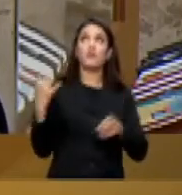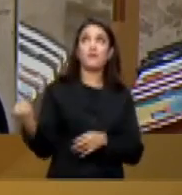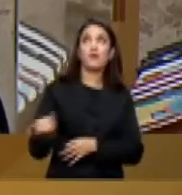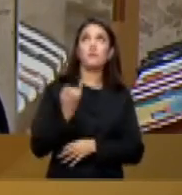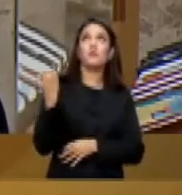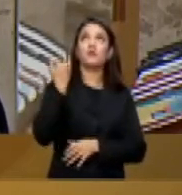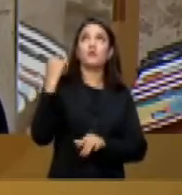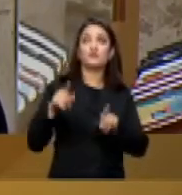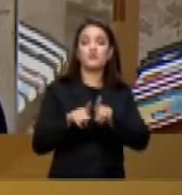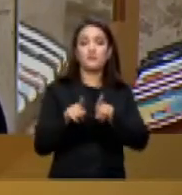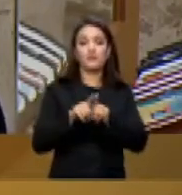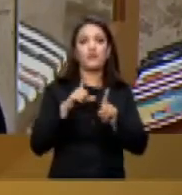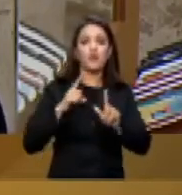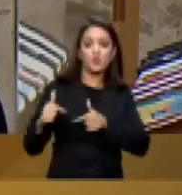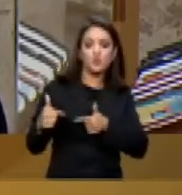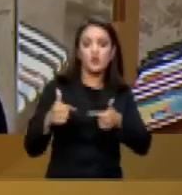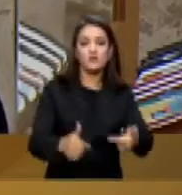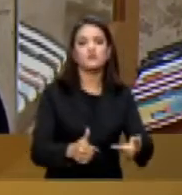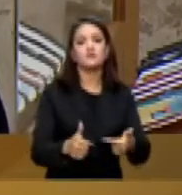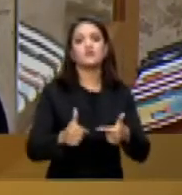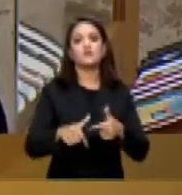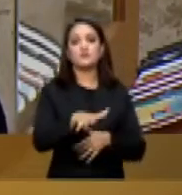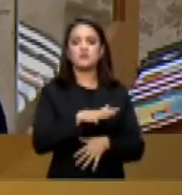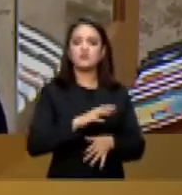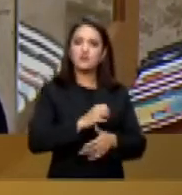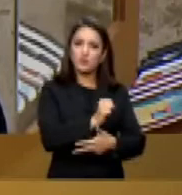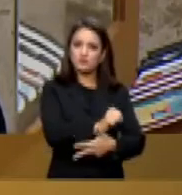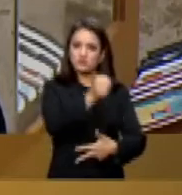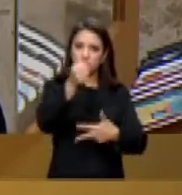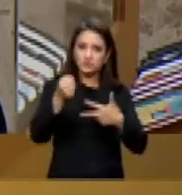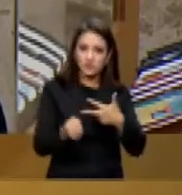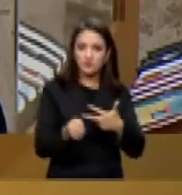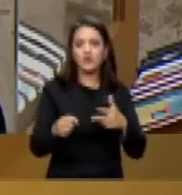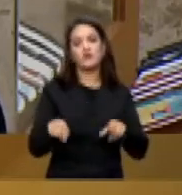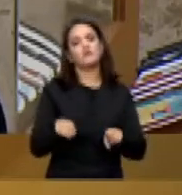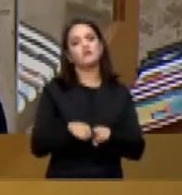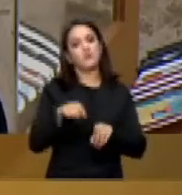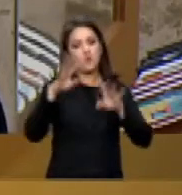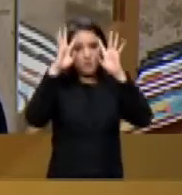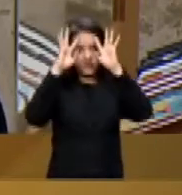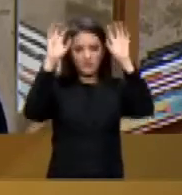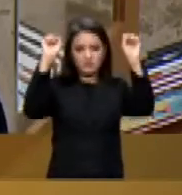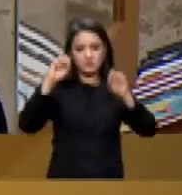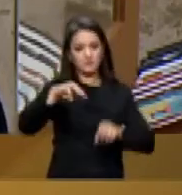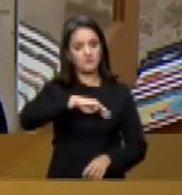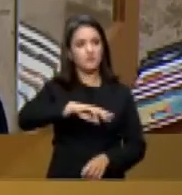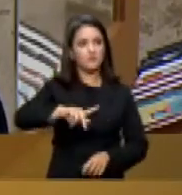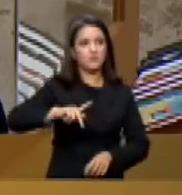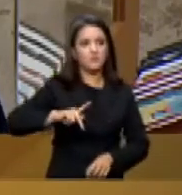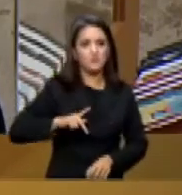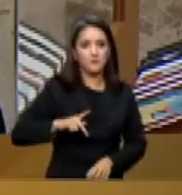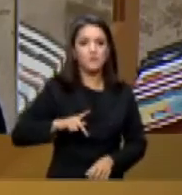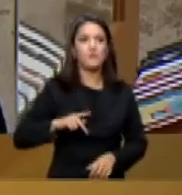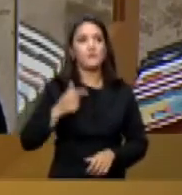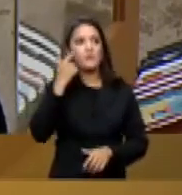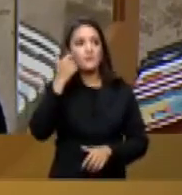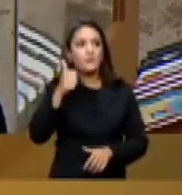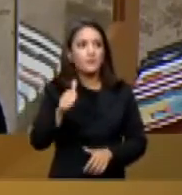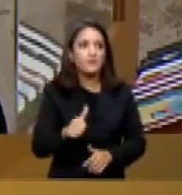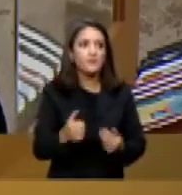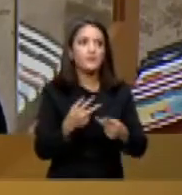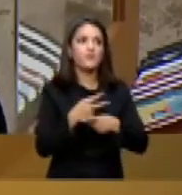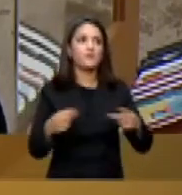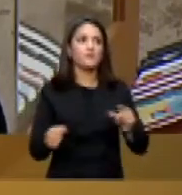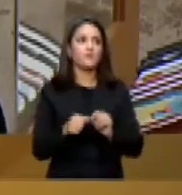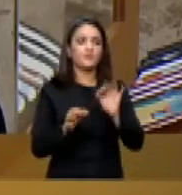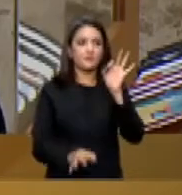a atuação dos poderes políticos, desse egrégio, do Supremo Tribunal Federal, do Ministério Público e no exame das questões trazidas